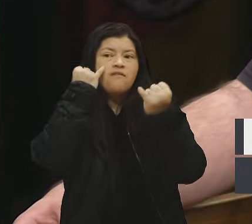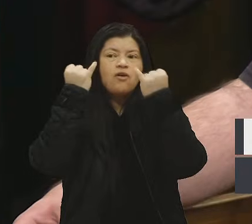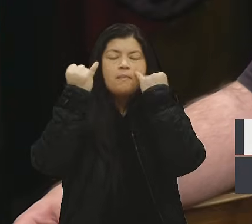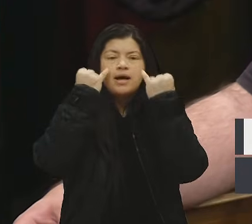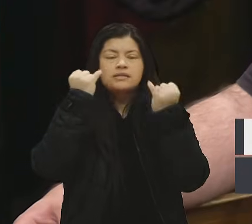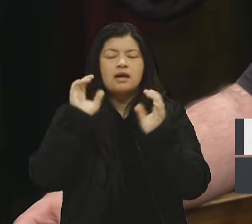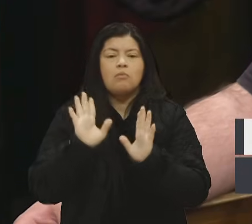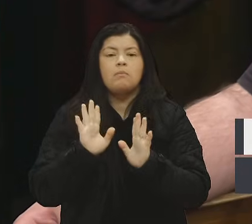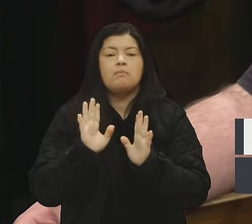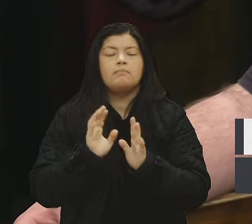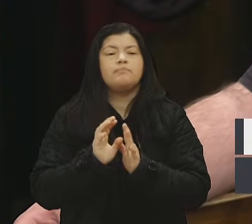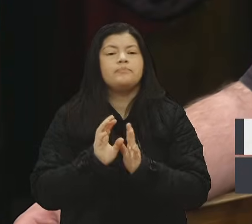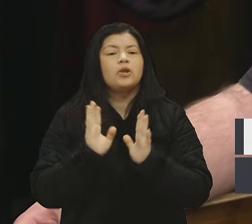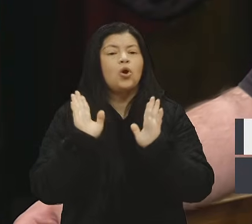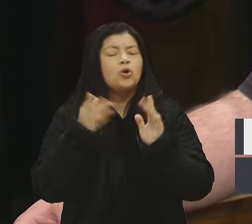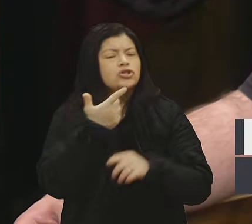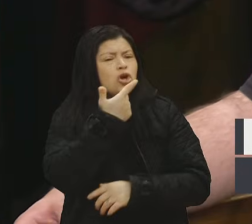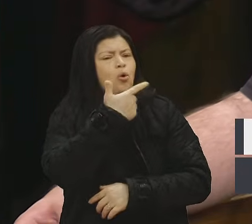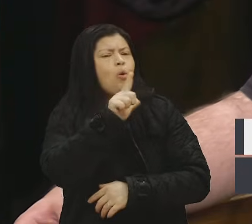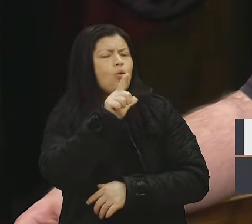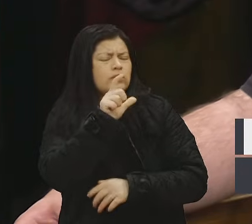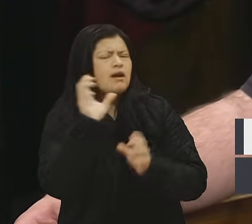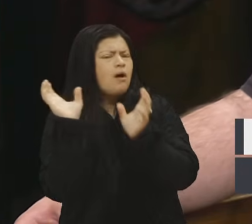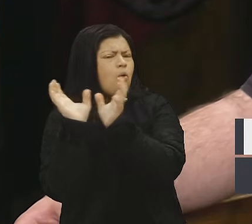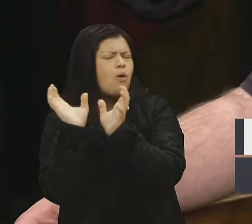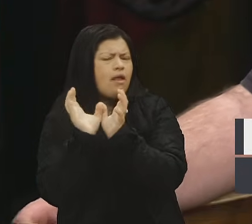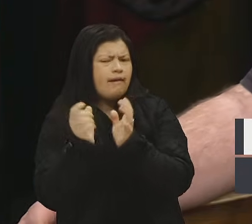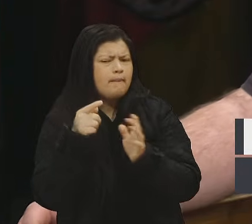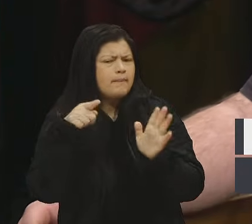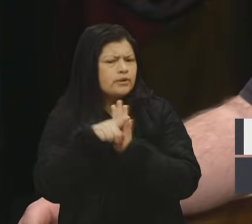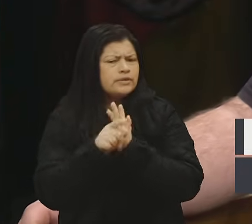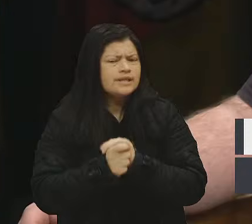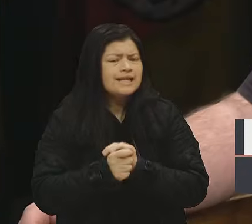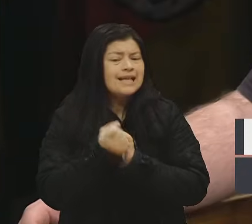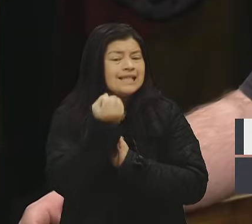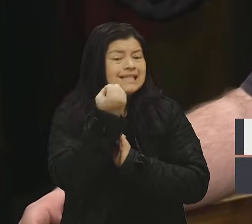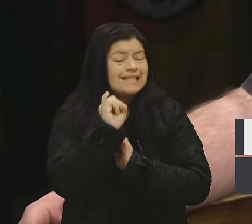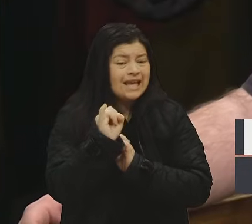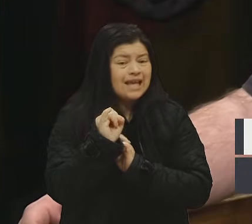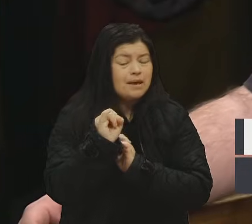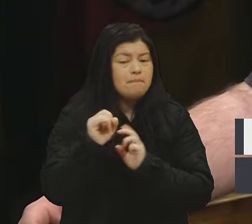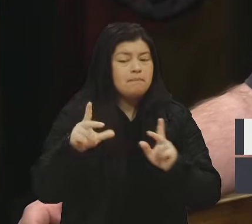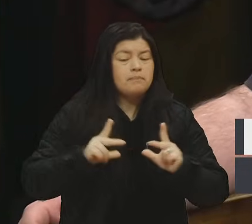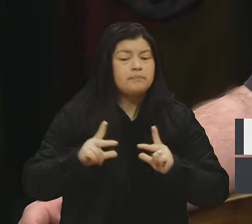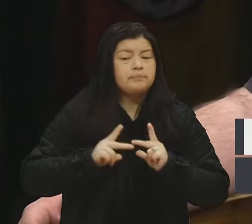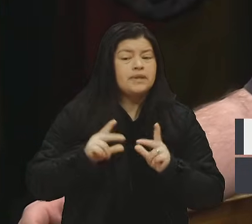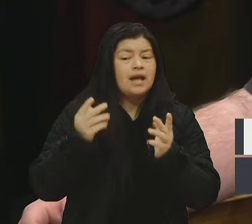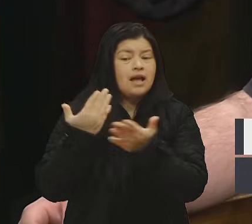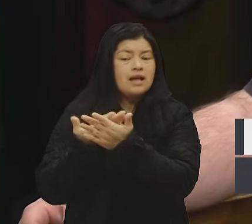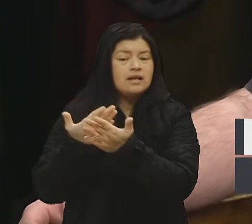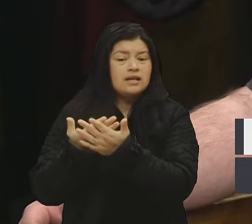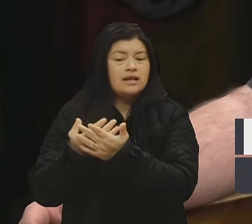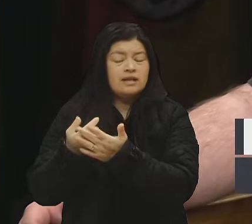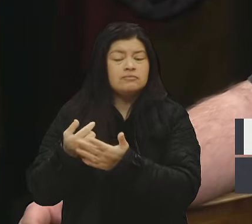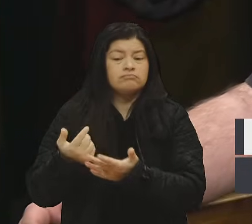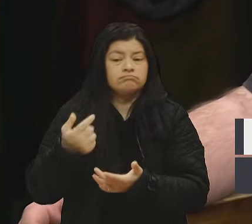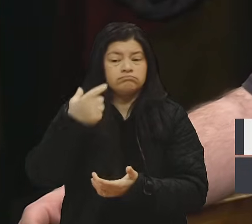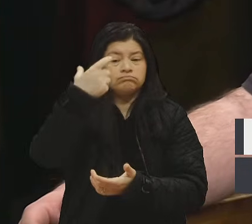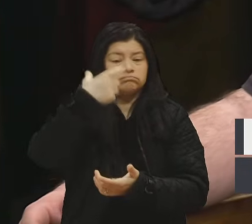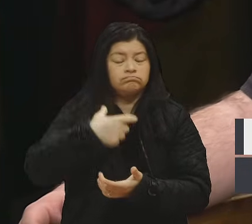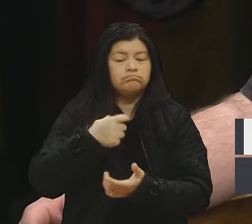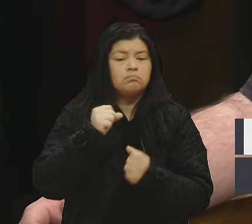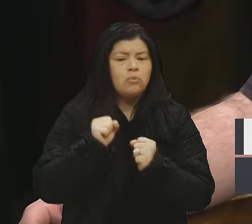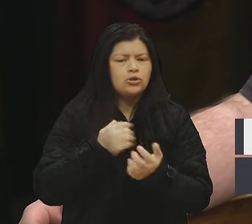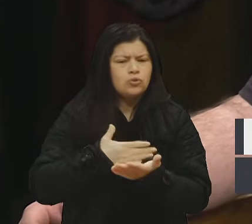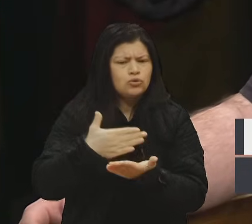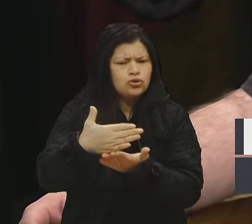E hoje mesmo uma outra colega me perguntou: se eles privatizarem a escola, eu que sou nomeada, posso